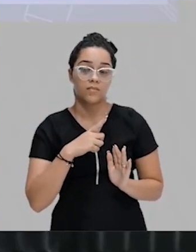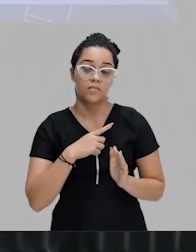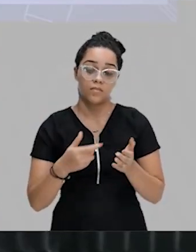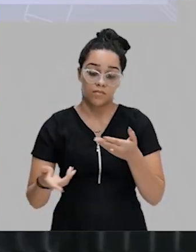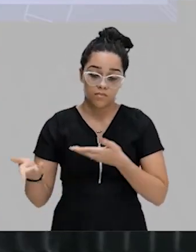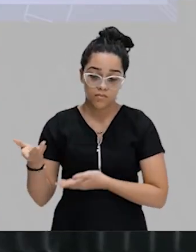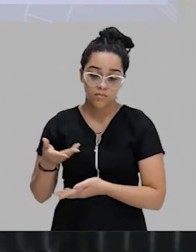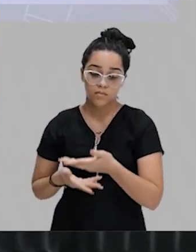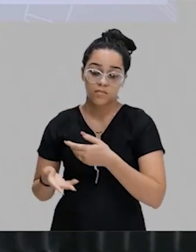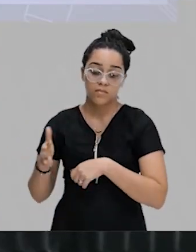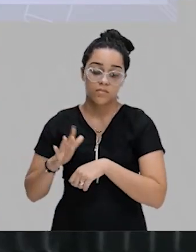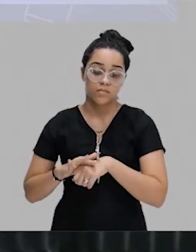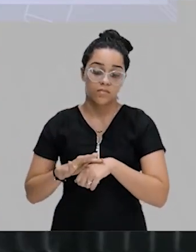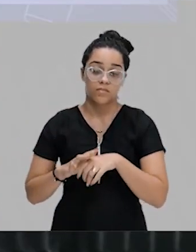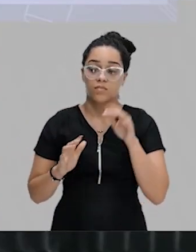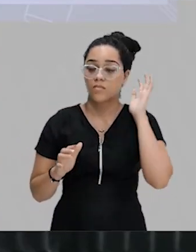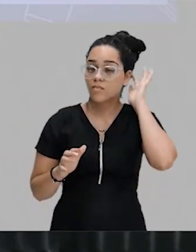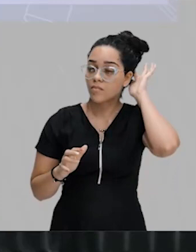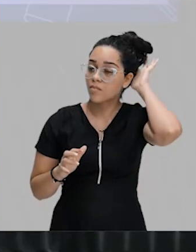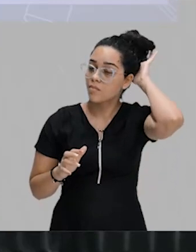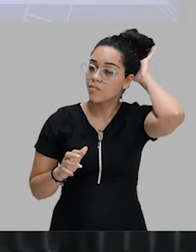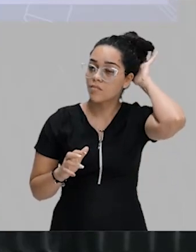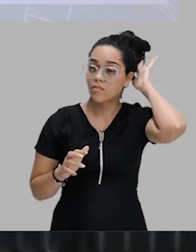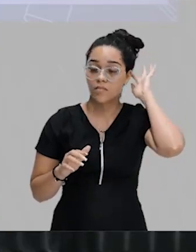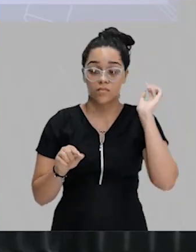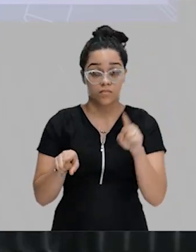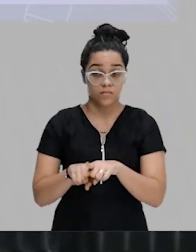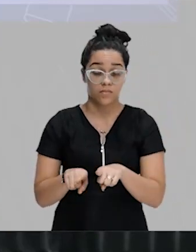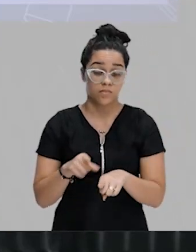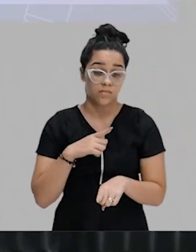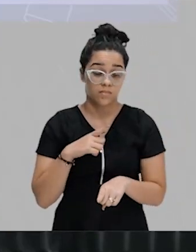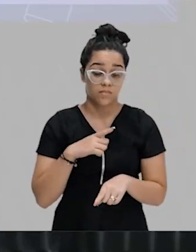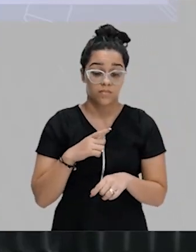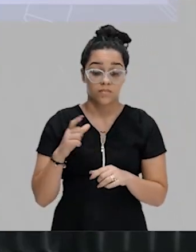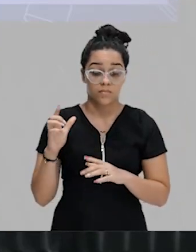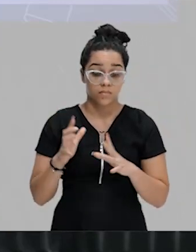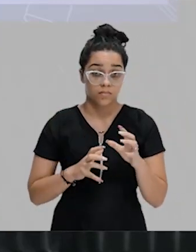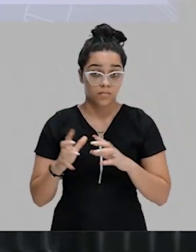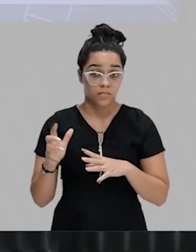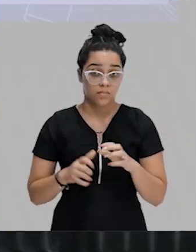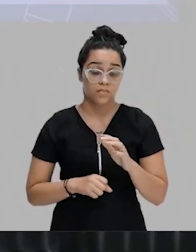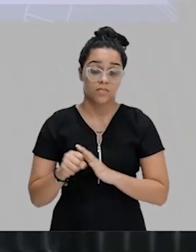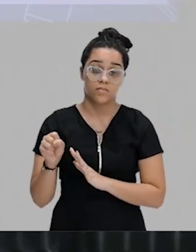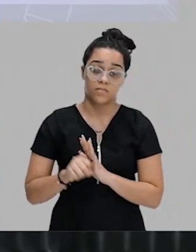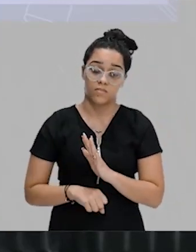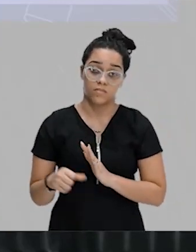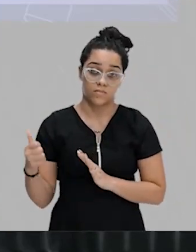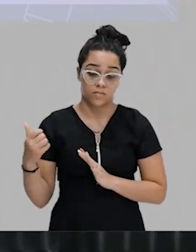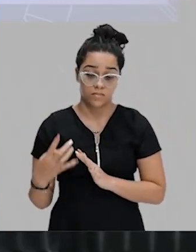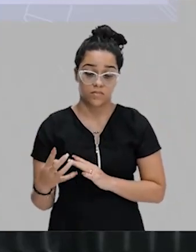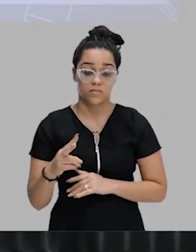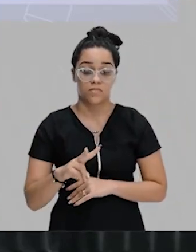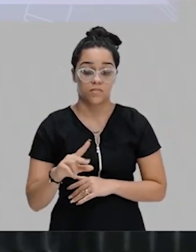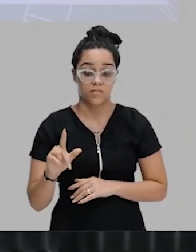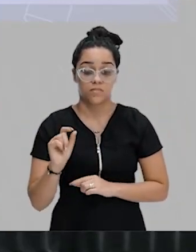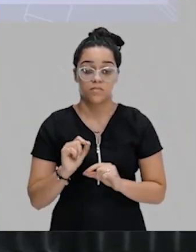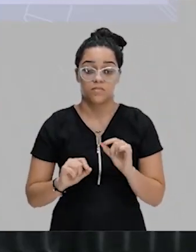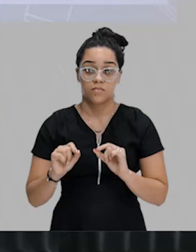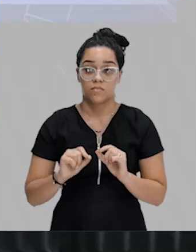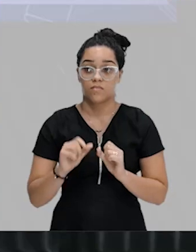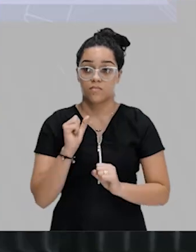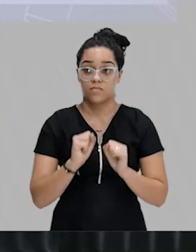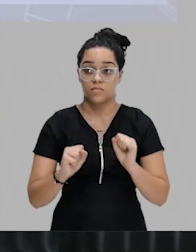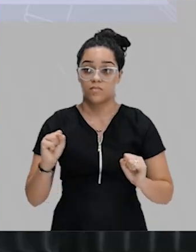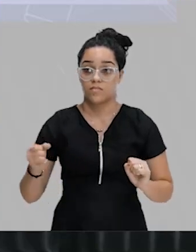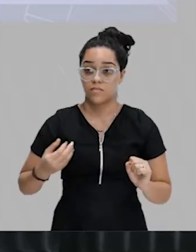com essa peste. Aliado a isso, nós temos também guerras no século XIV, que vai acabar ceifando